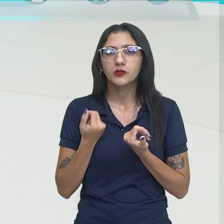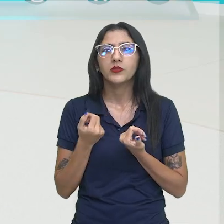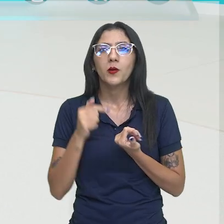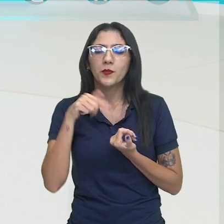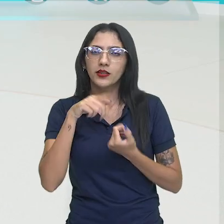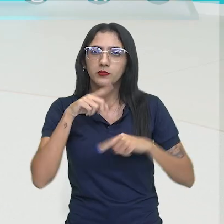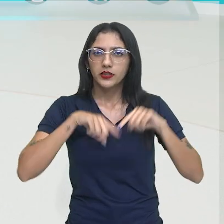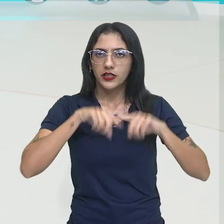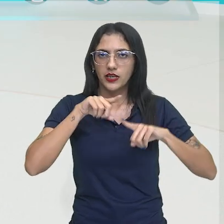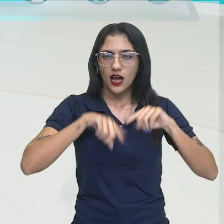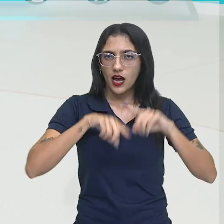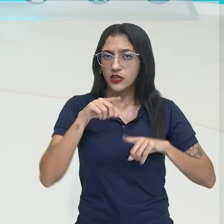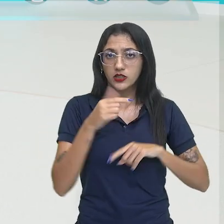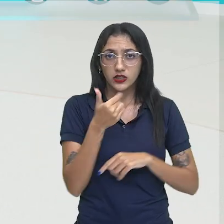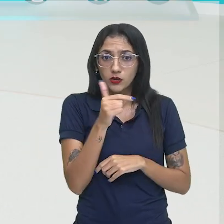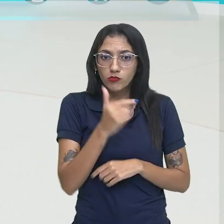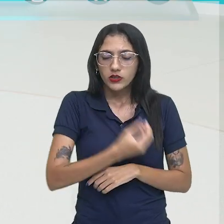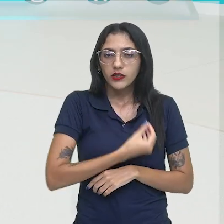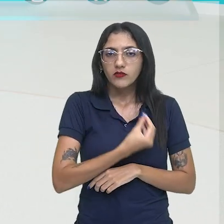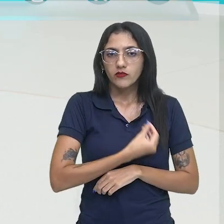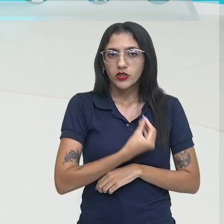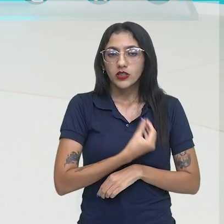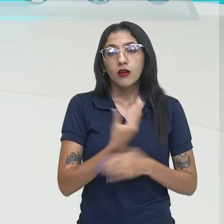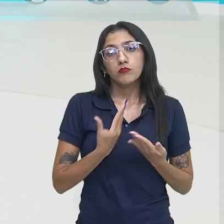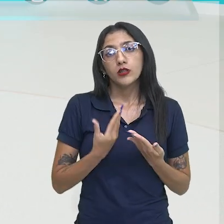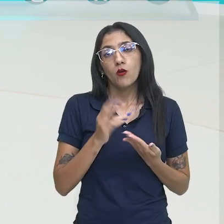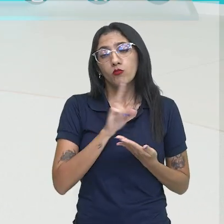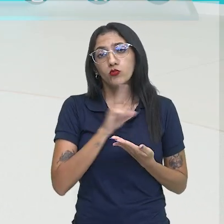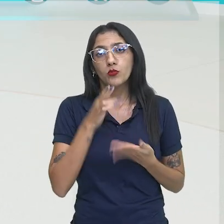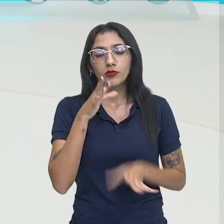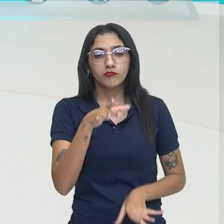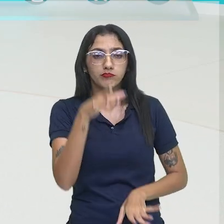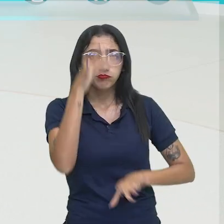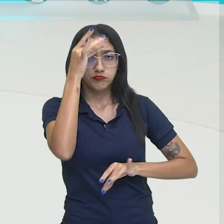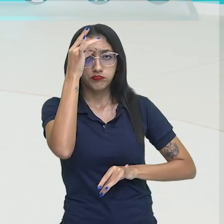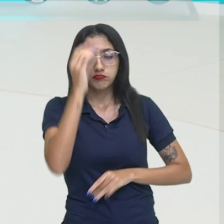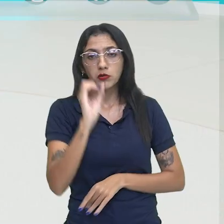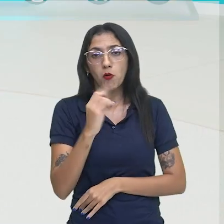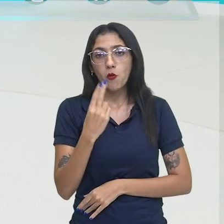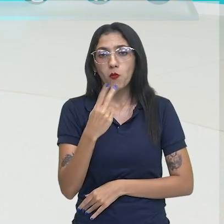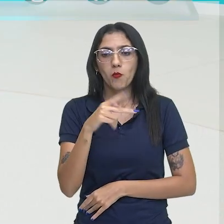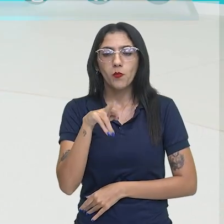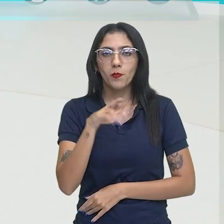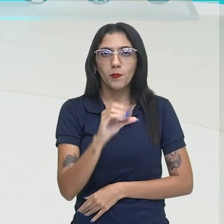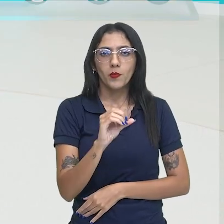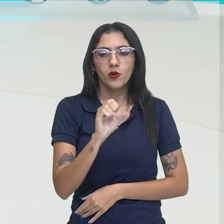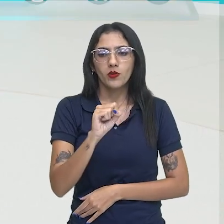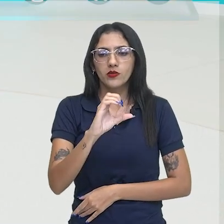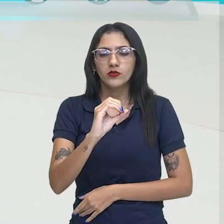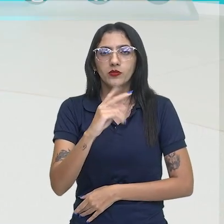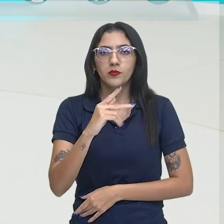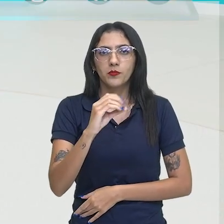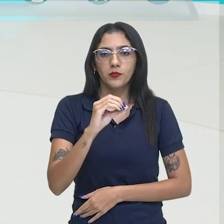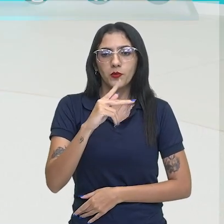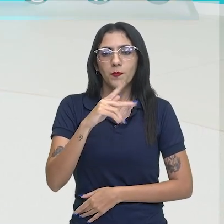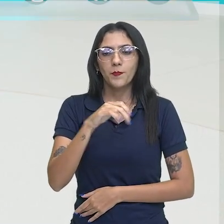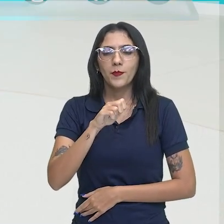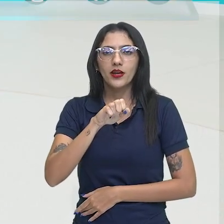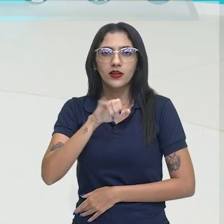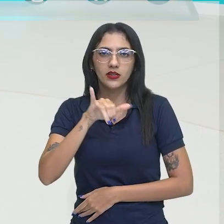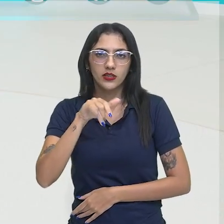seres inanimados, nós chamamos de prosopopeias. Prosopopeia, então, elas são